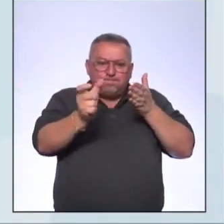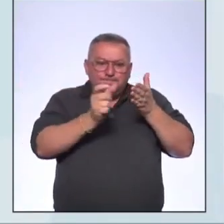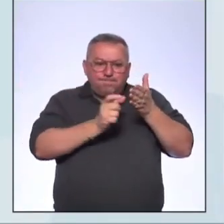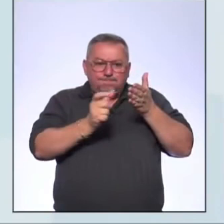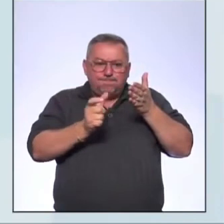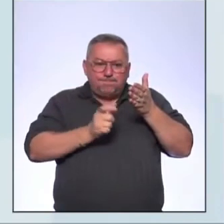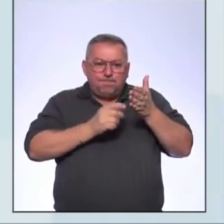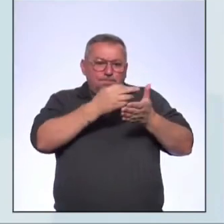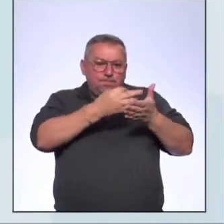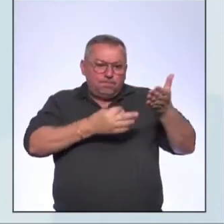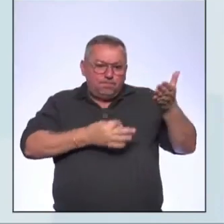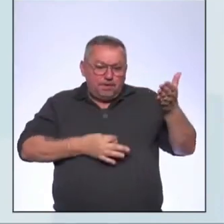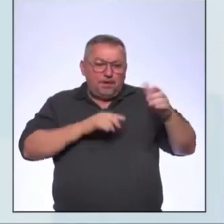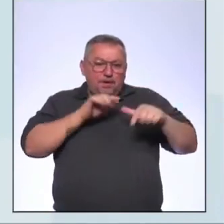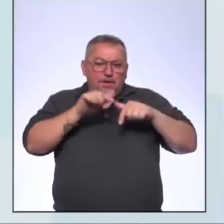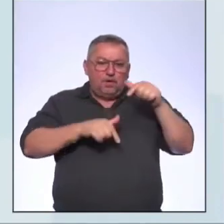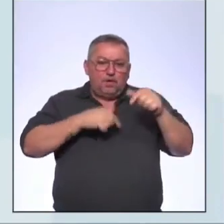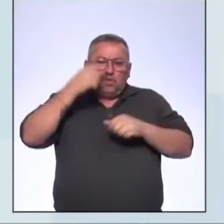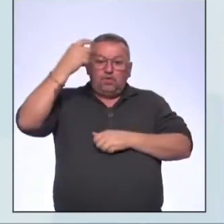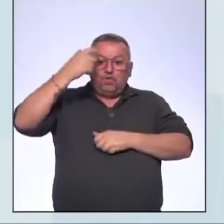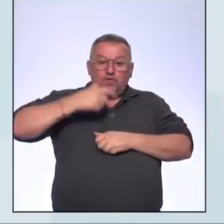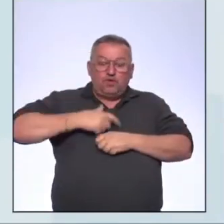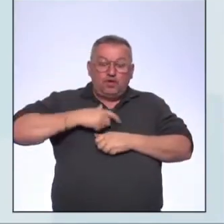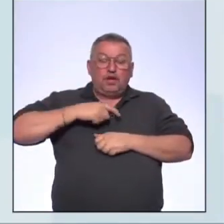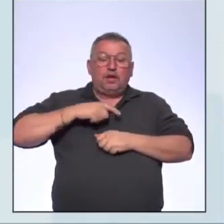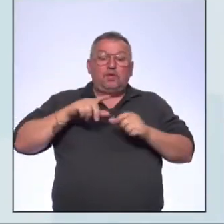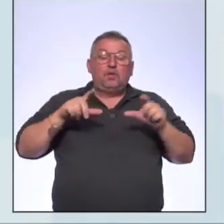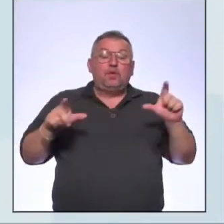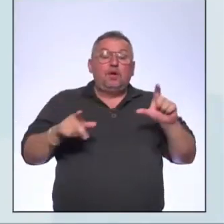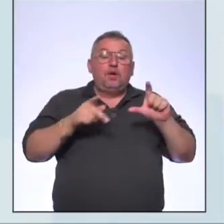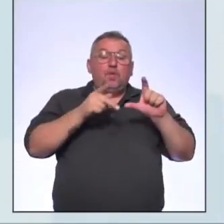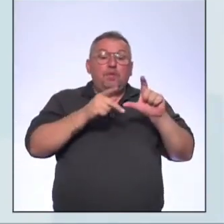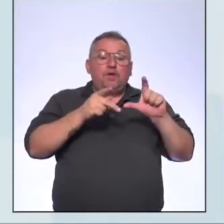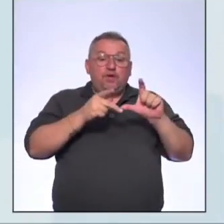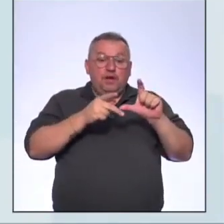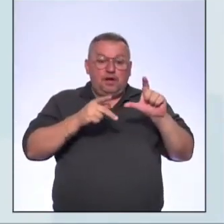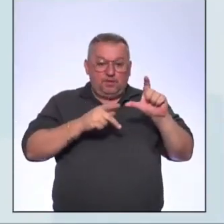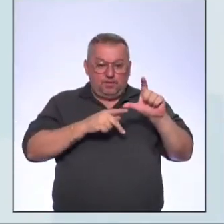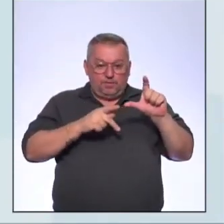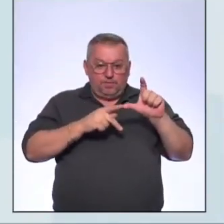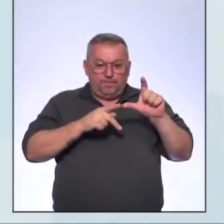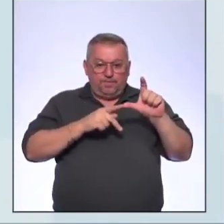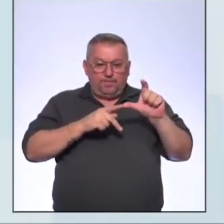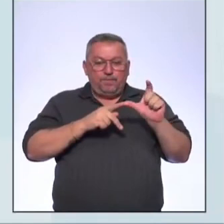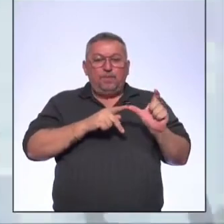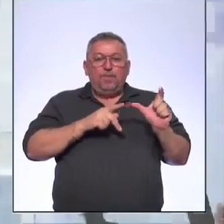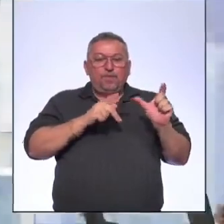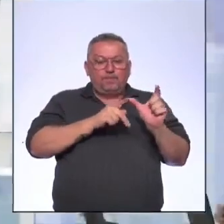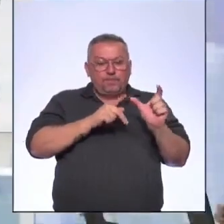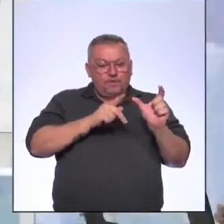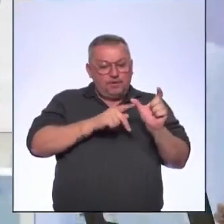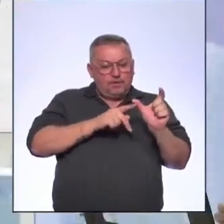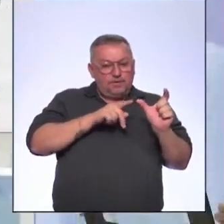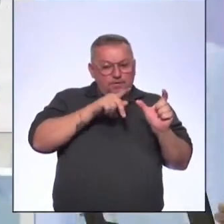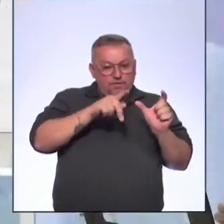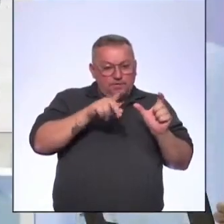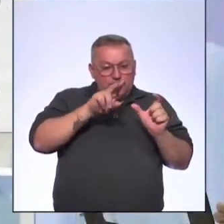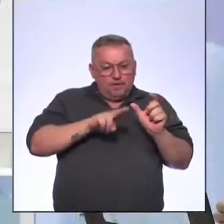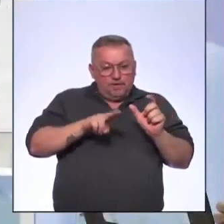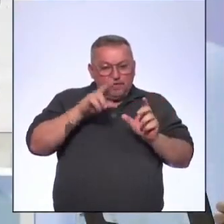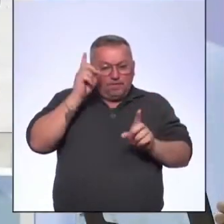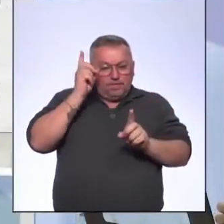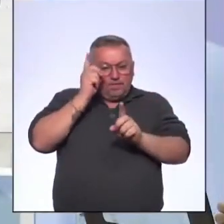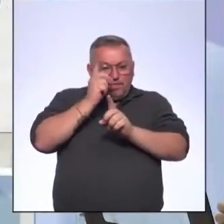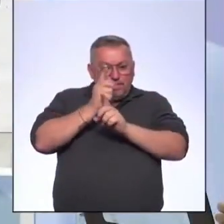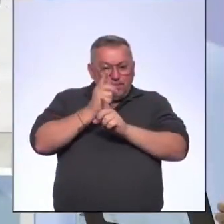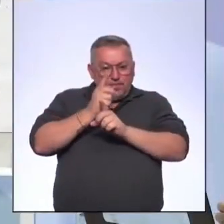desses textos para fazer um exercício aí, uma atividade, tá? Então, vocês agora é que vão